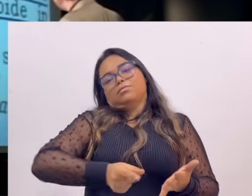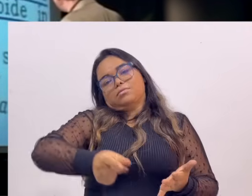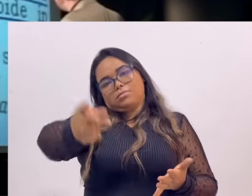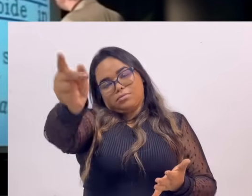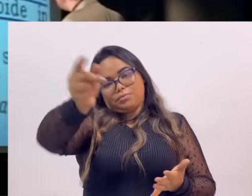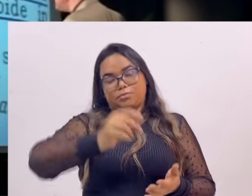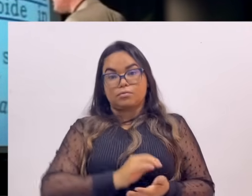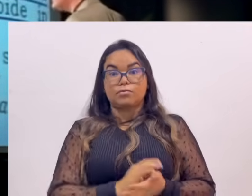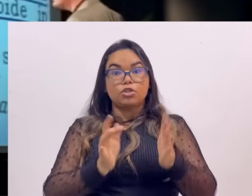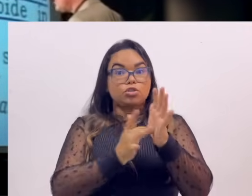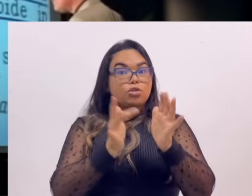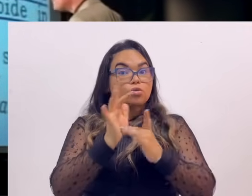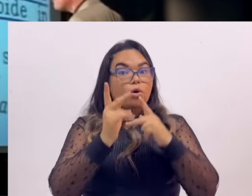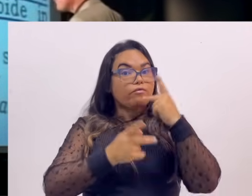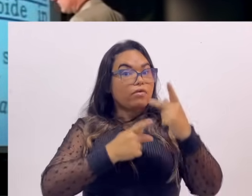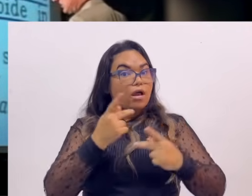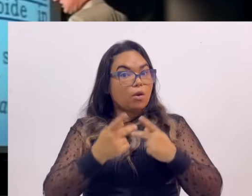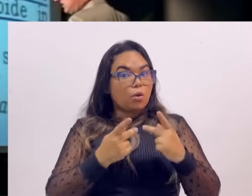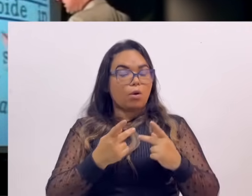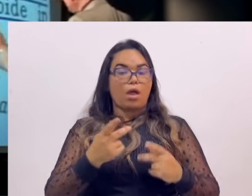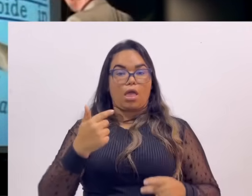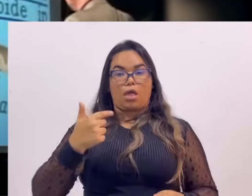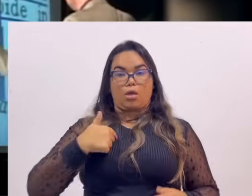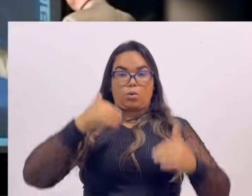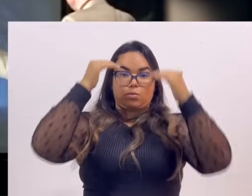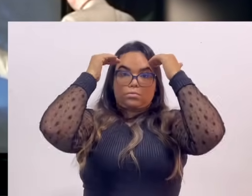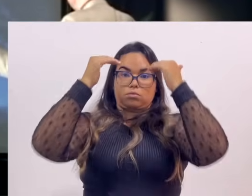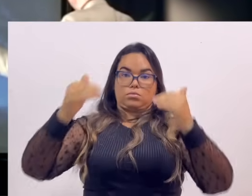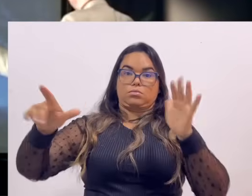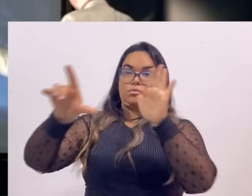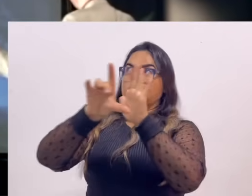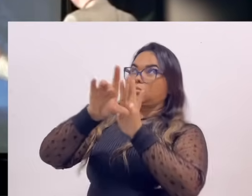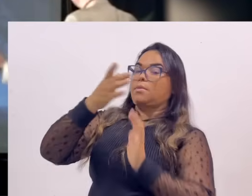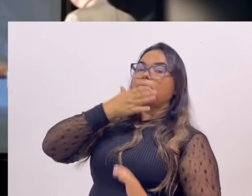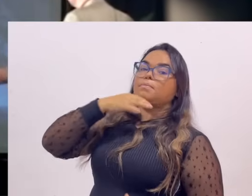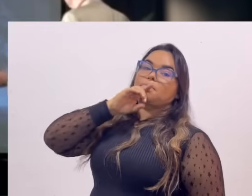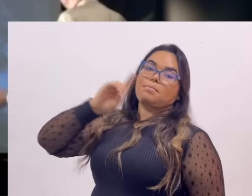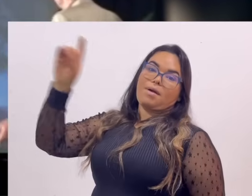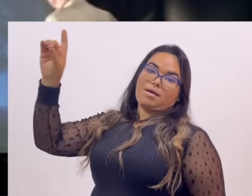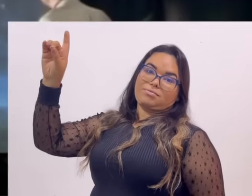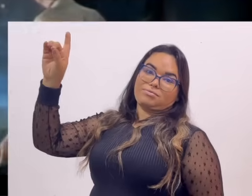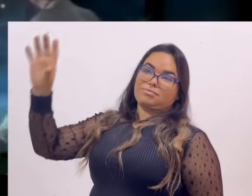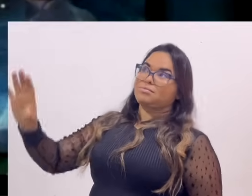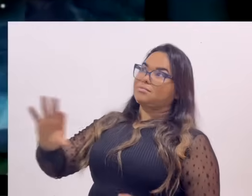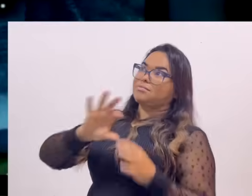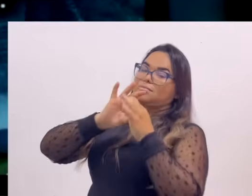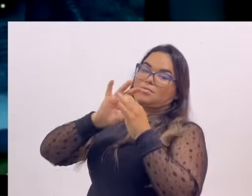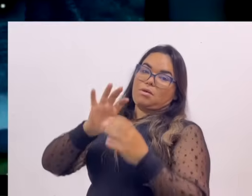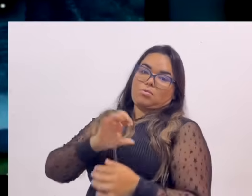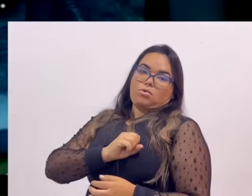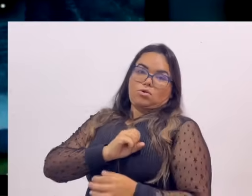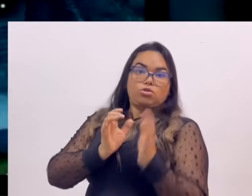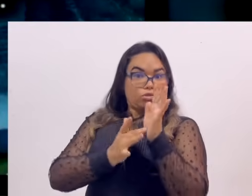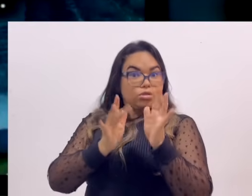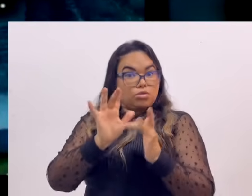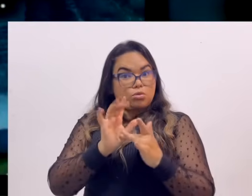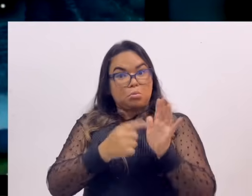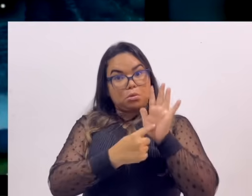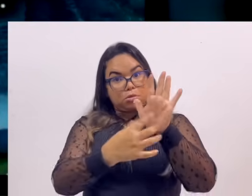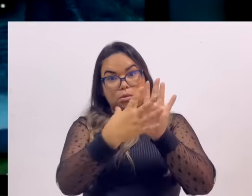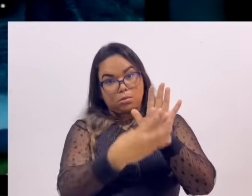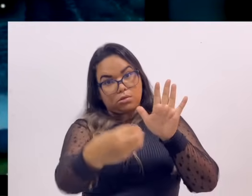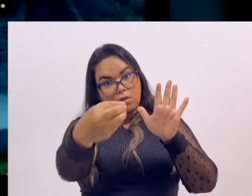guardado os mandamentos do meu Pai e permaneço no seu amor. Jesus deixou um exemplo. Ele obedeceu aos